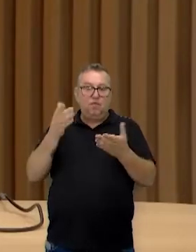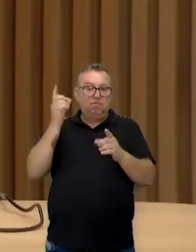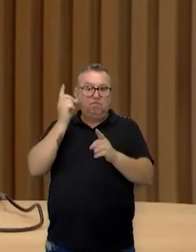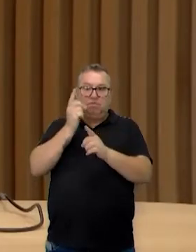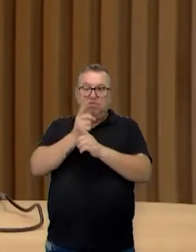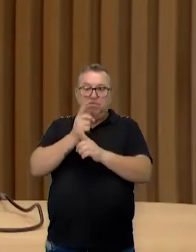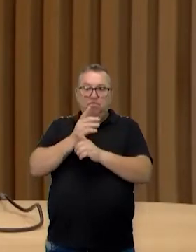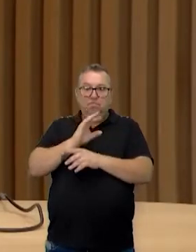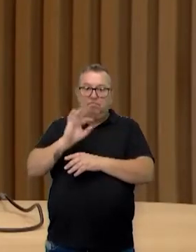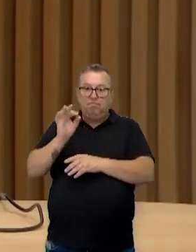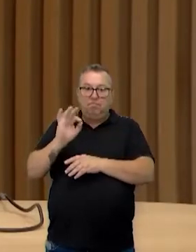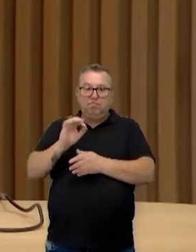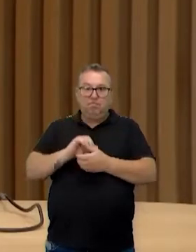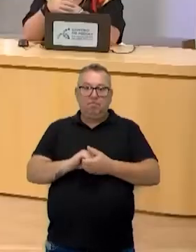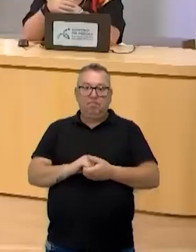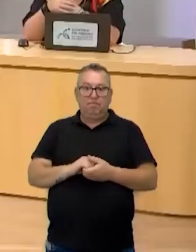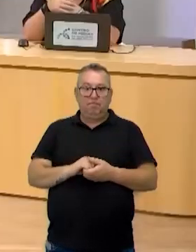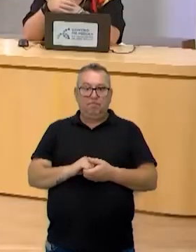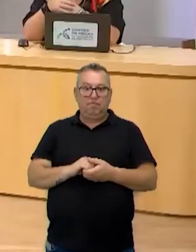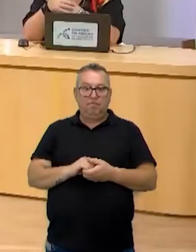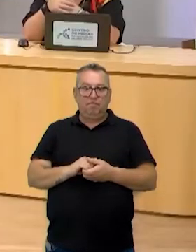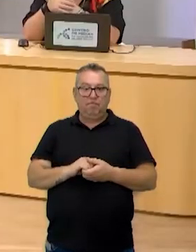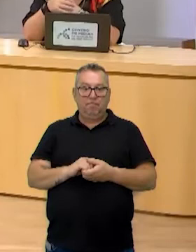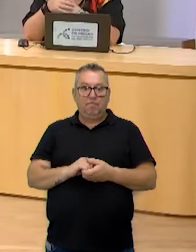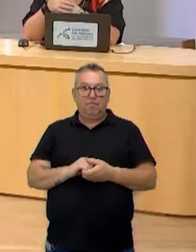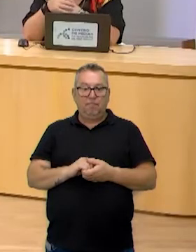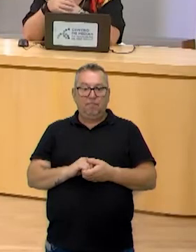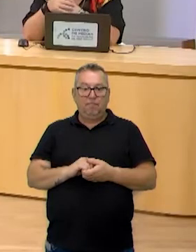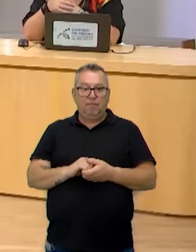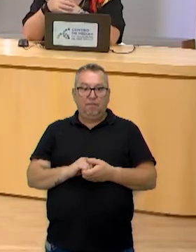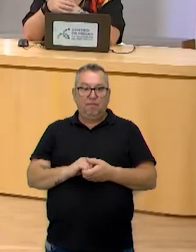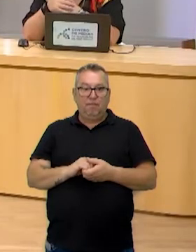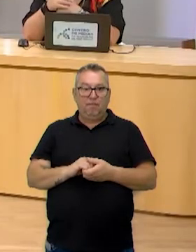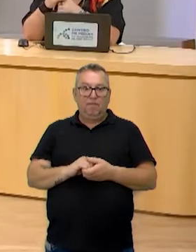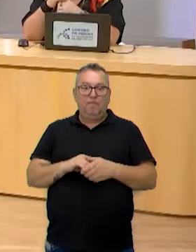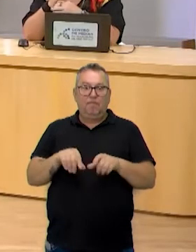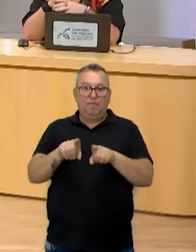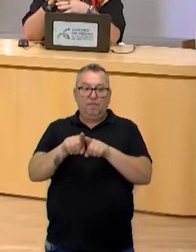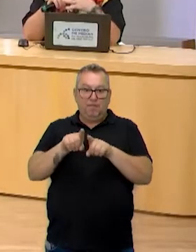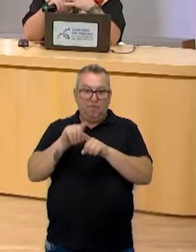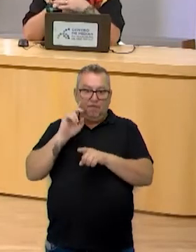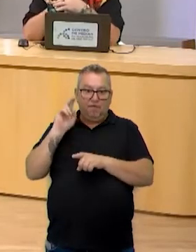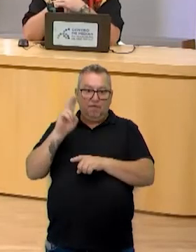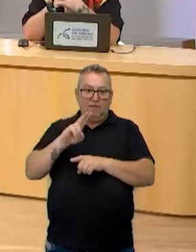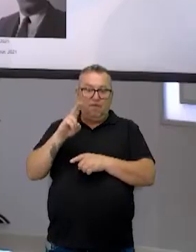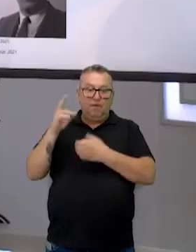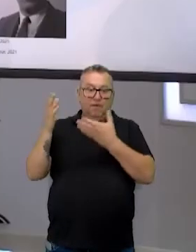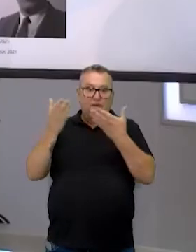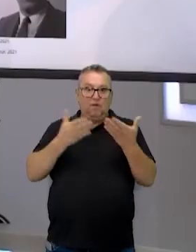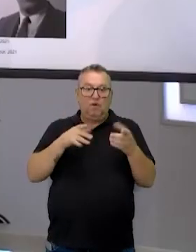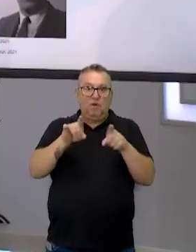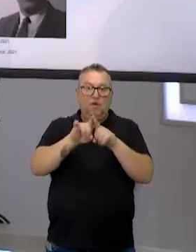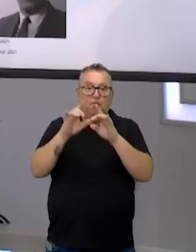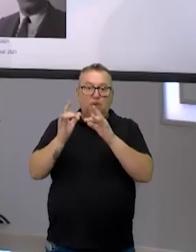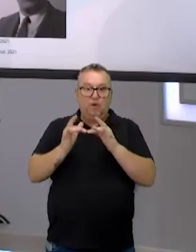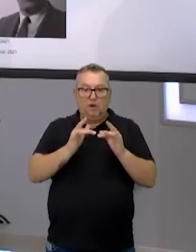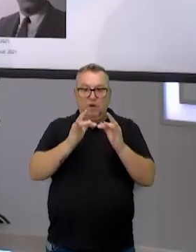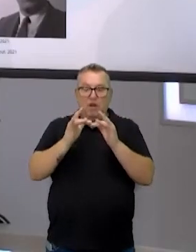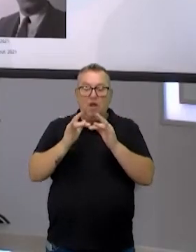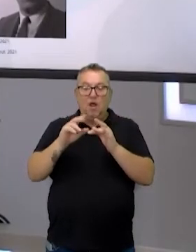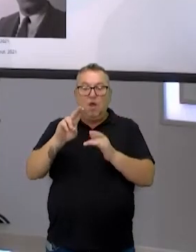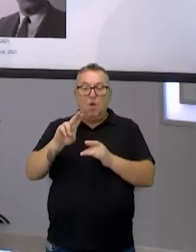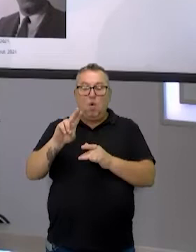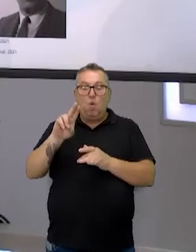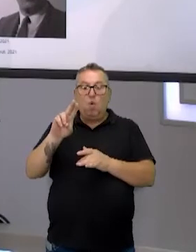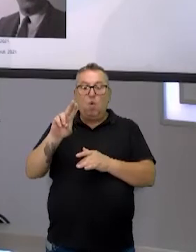no oceano, e não acharam o corpo. Até Isso, hoje, muito né? bem lembrado. Essa memória que você muito bem trouxe, relacionando o Ulisses Guimarães